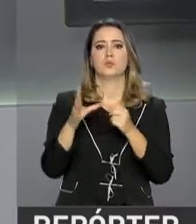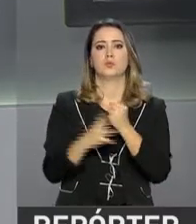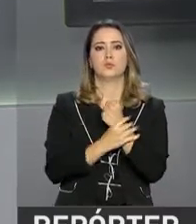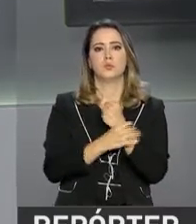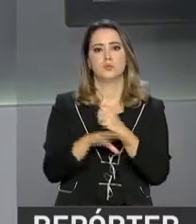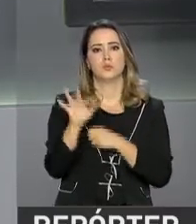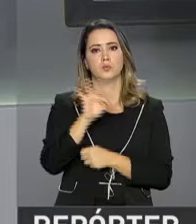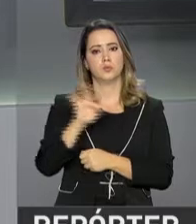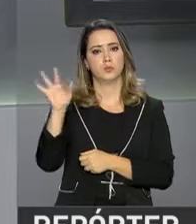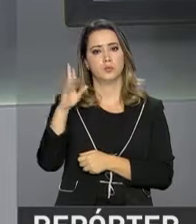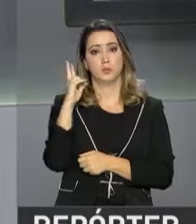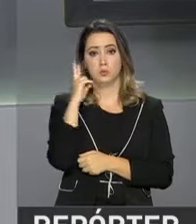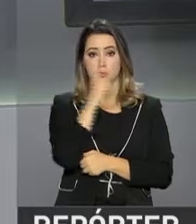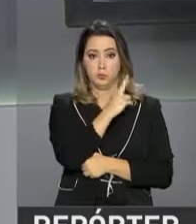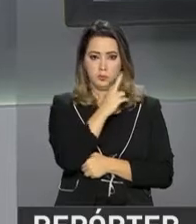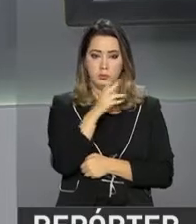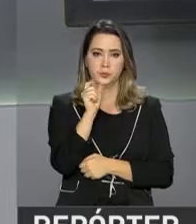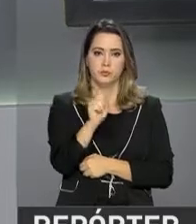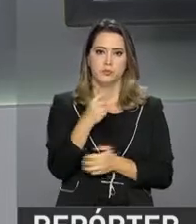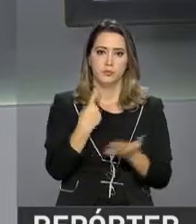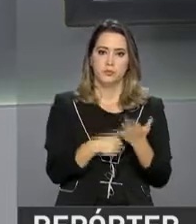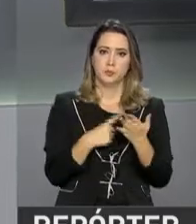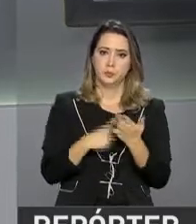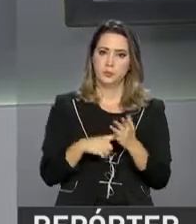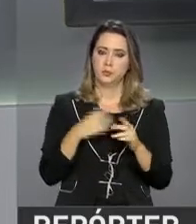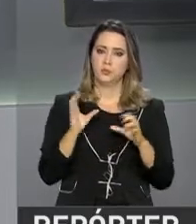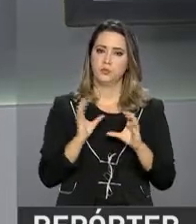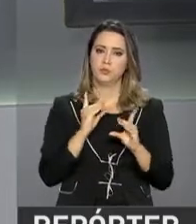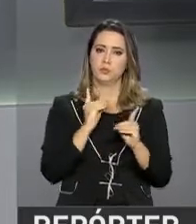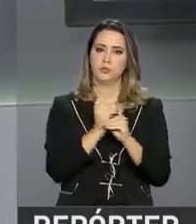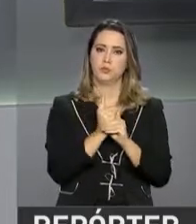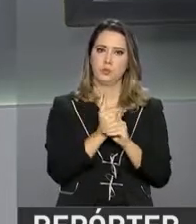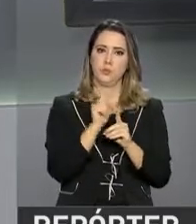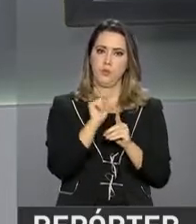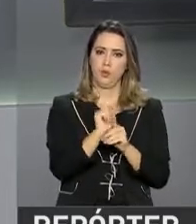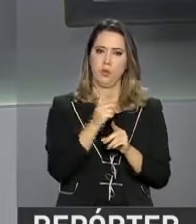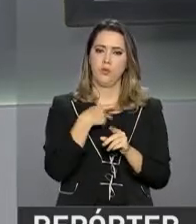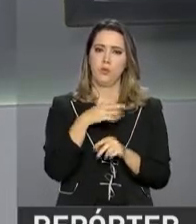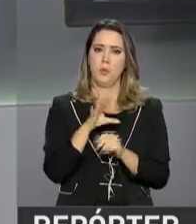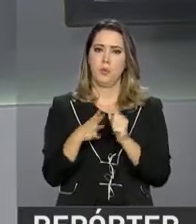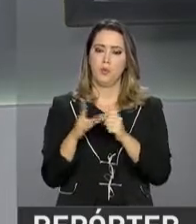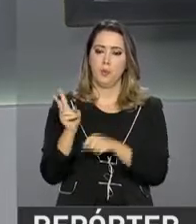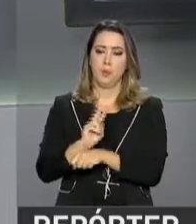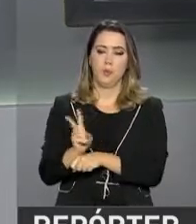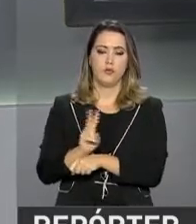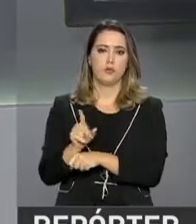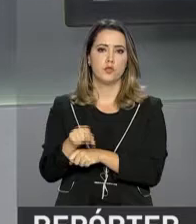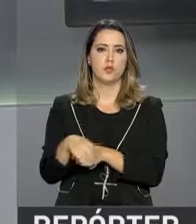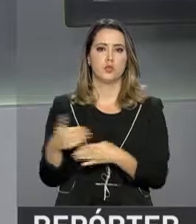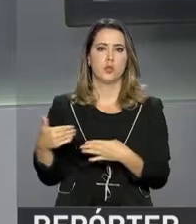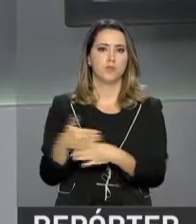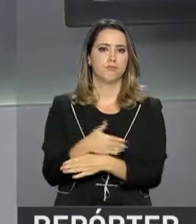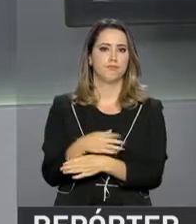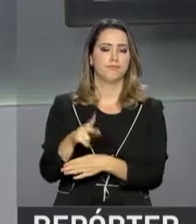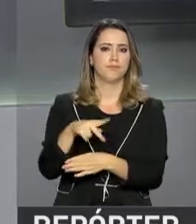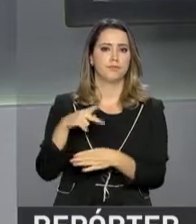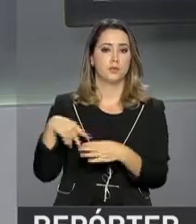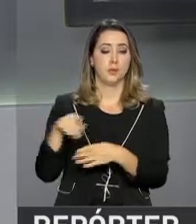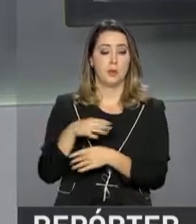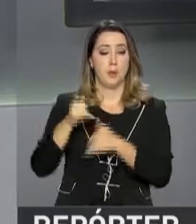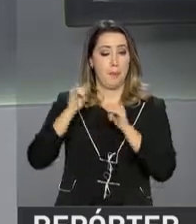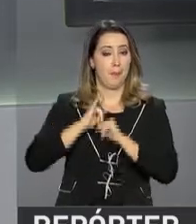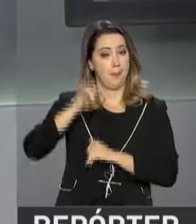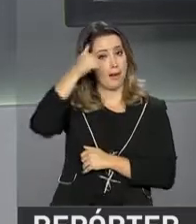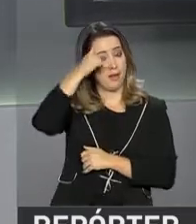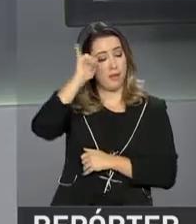segurança da federação da rússia na agenda do encontro temas como policiamento nas fronteiras e combate ao terrorismo durante a